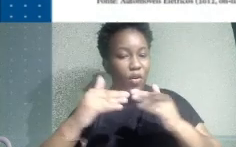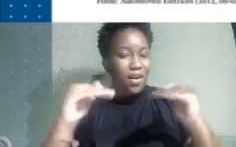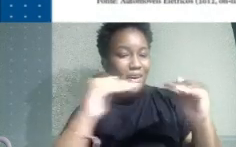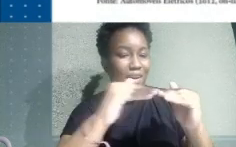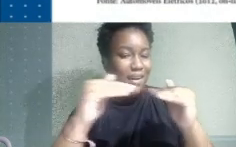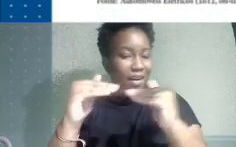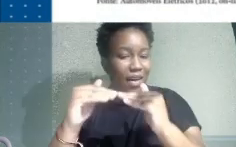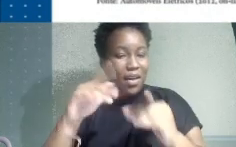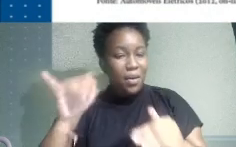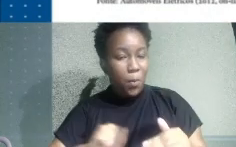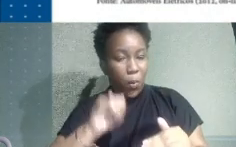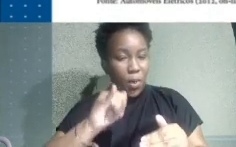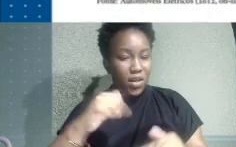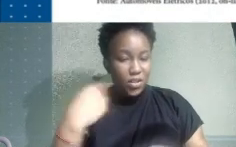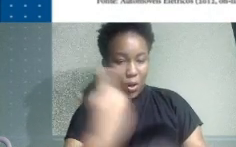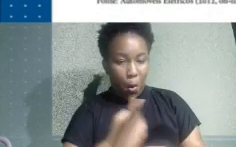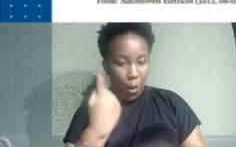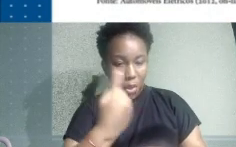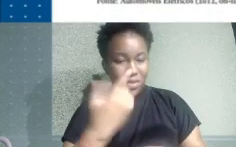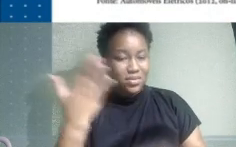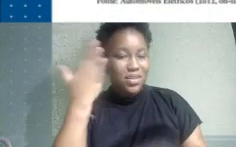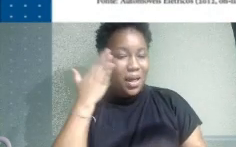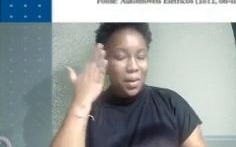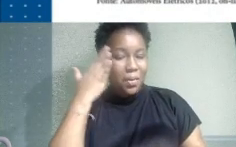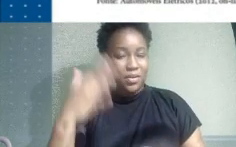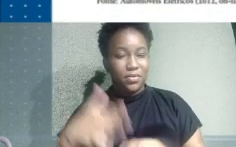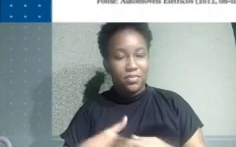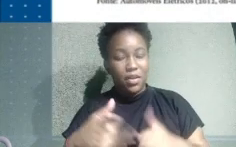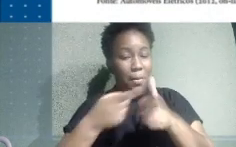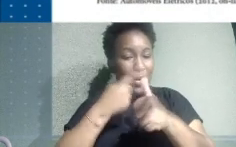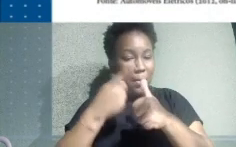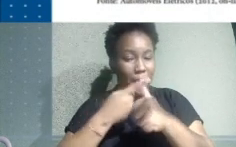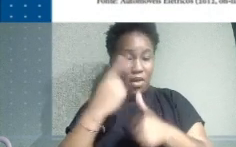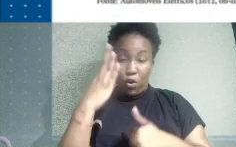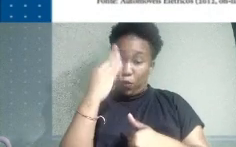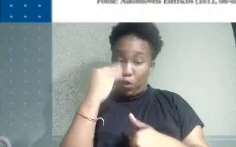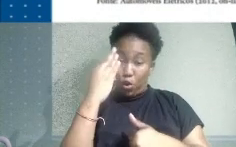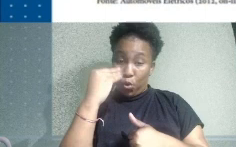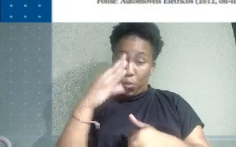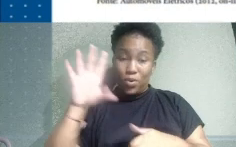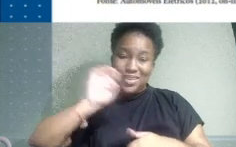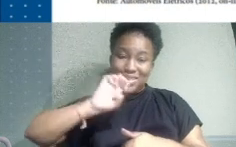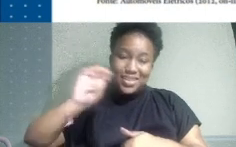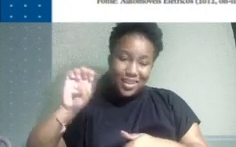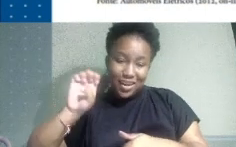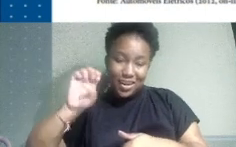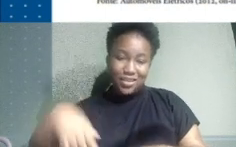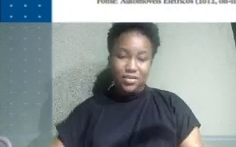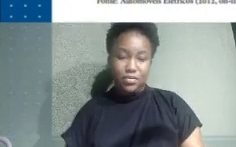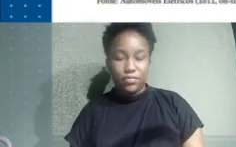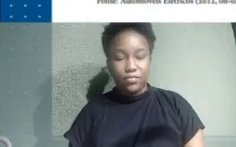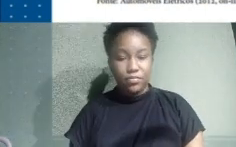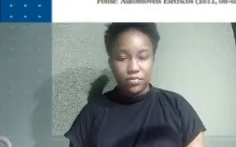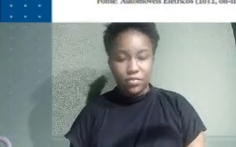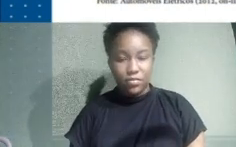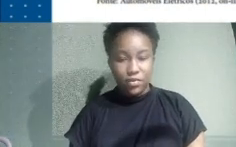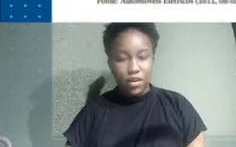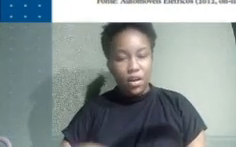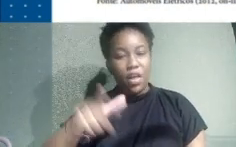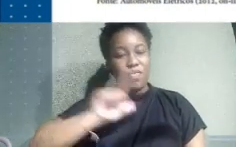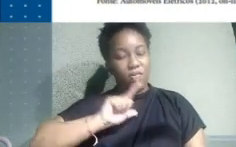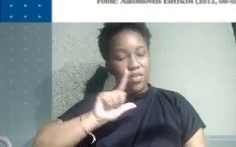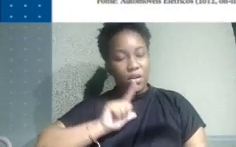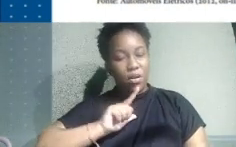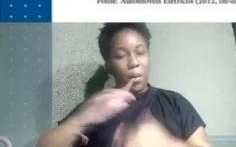saiba. Então nós temos aqui nessa primeira imagem, ó, a imagem da esquerda, né? Um padrão de entrada